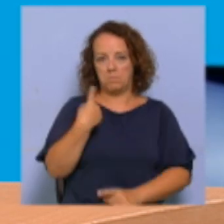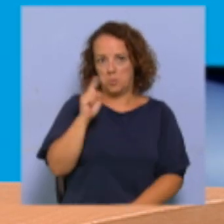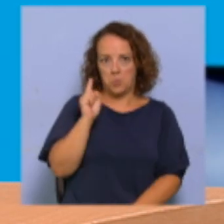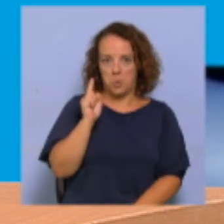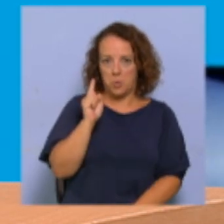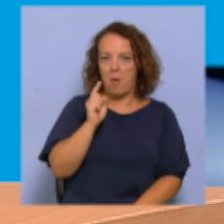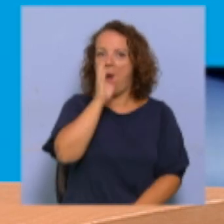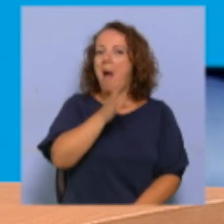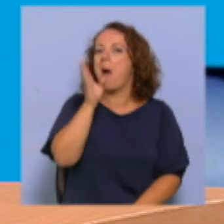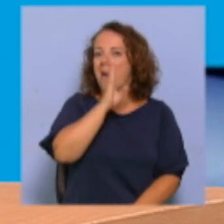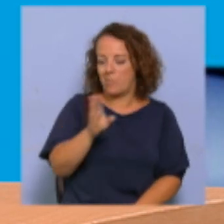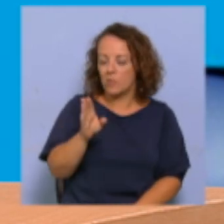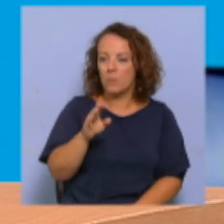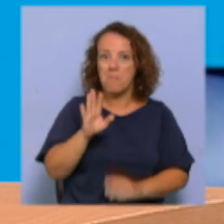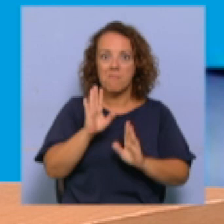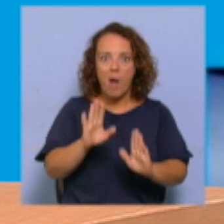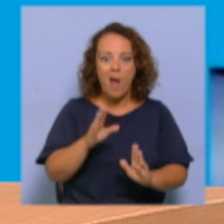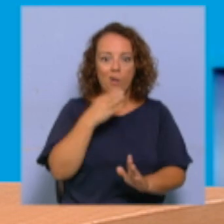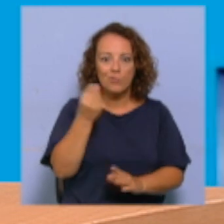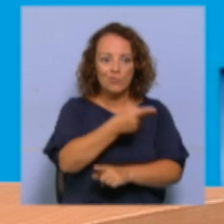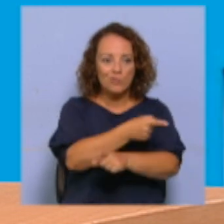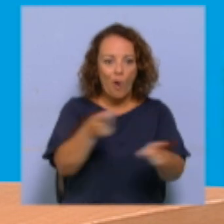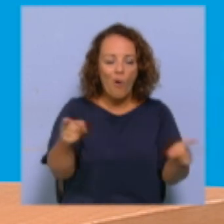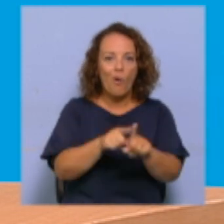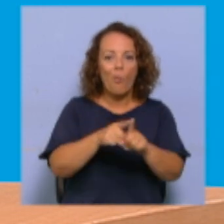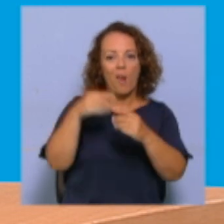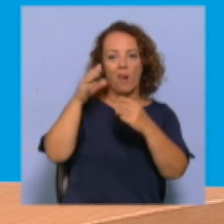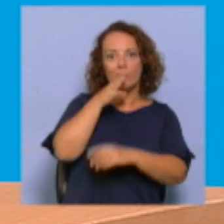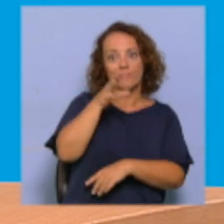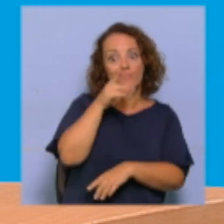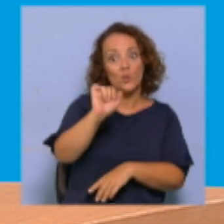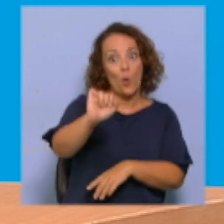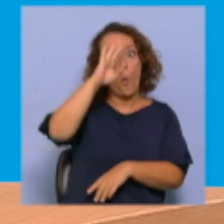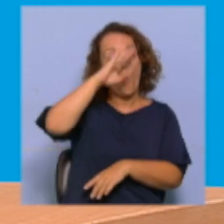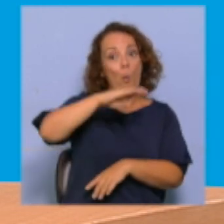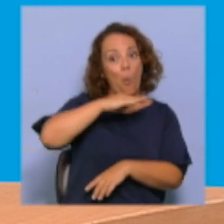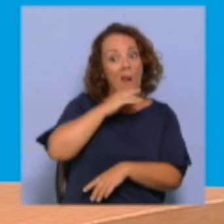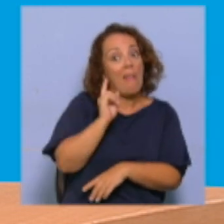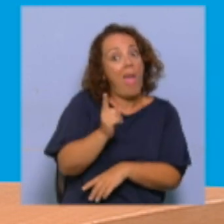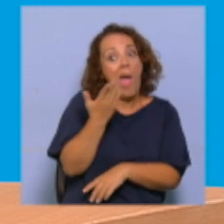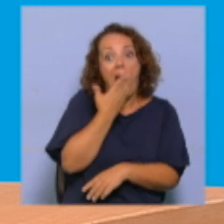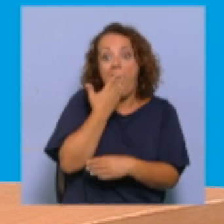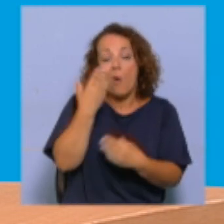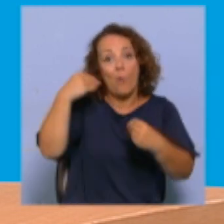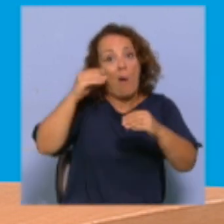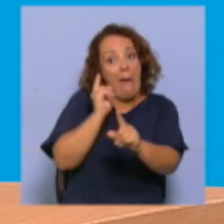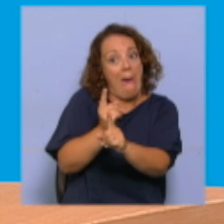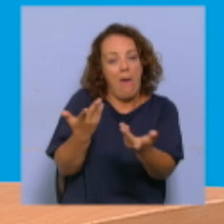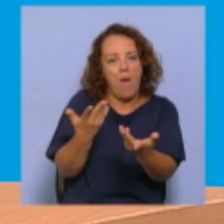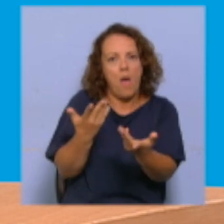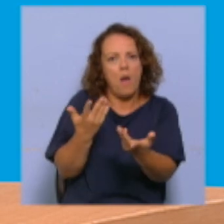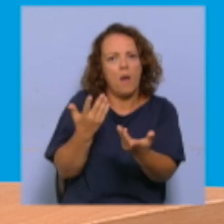novos, convencê-los que o quarto é a nova sala de aula deles, não deve ter sido fácil. E não deve ter